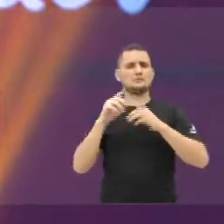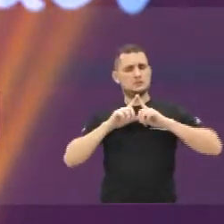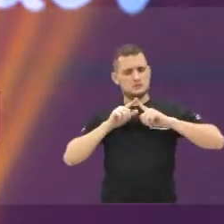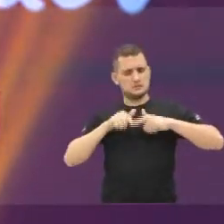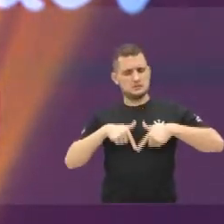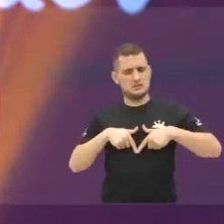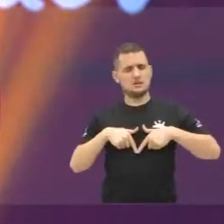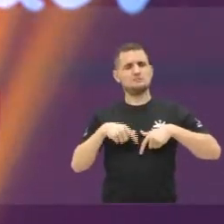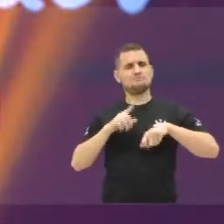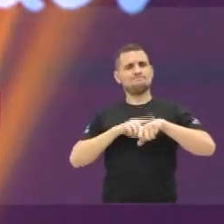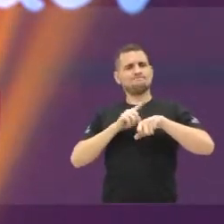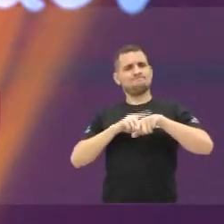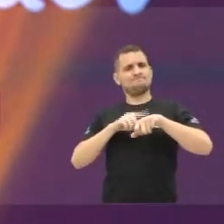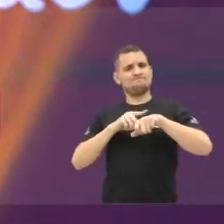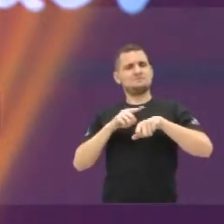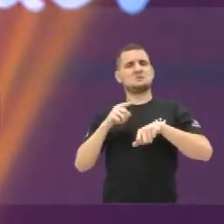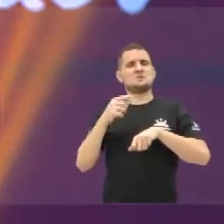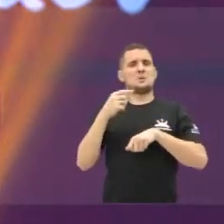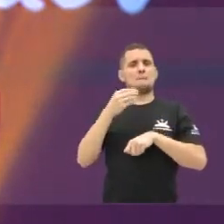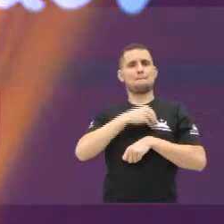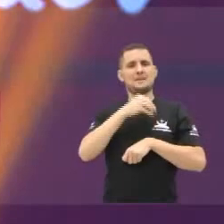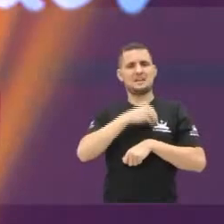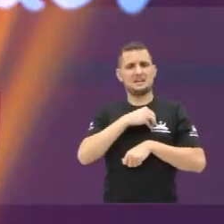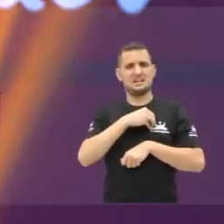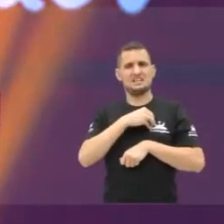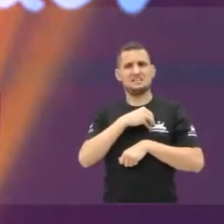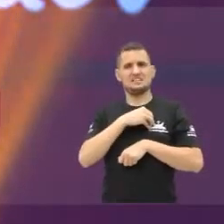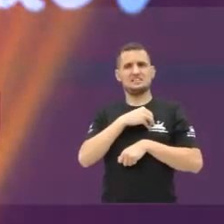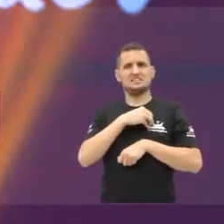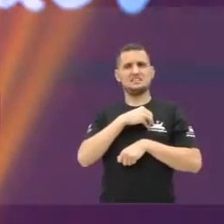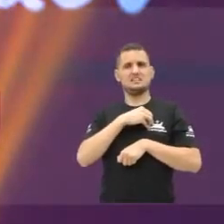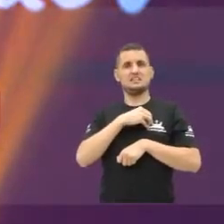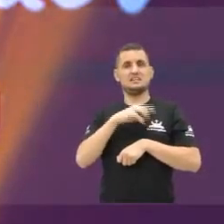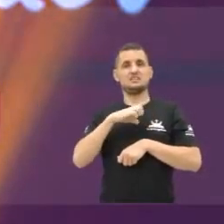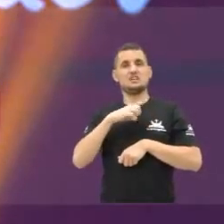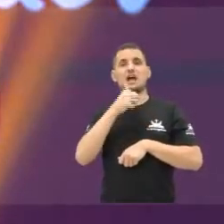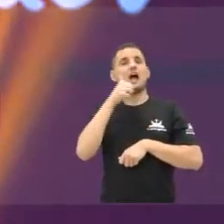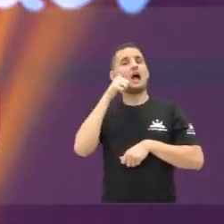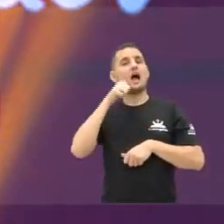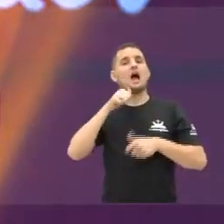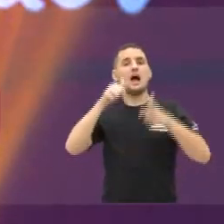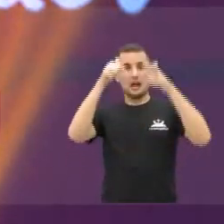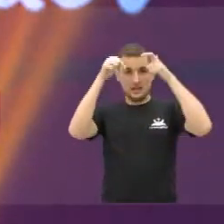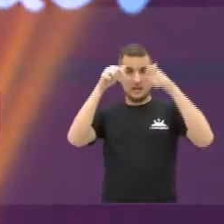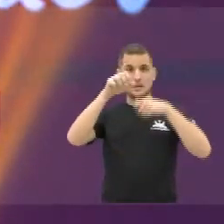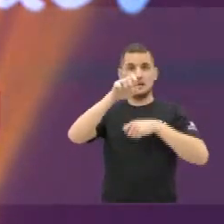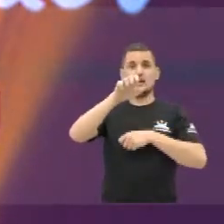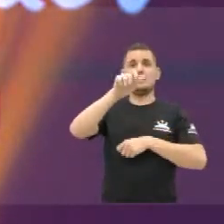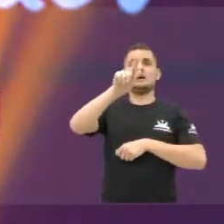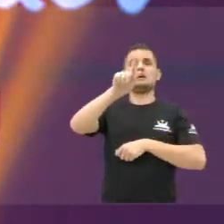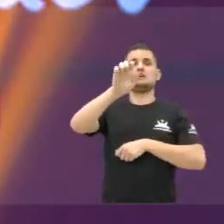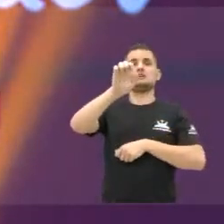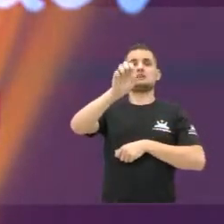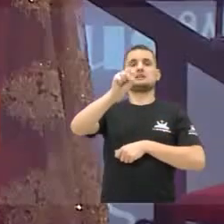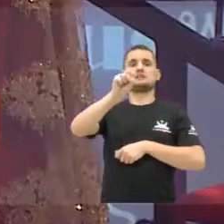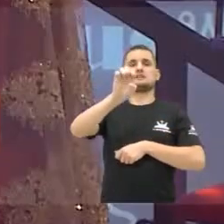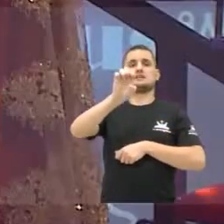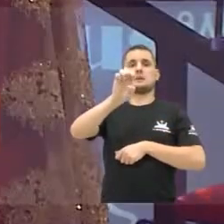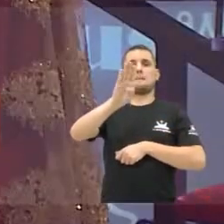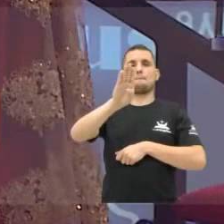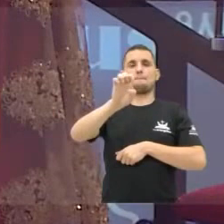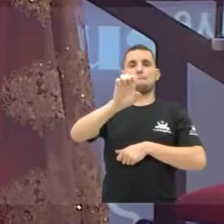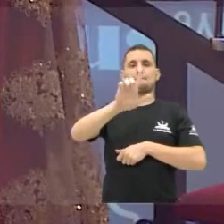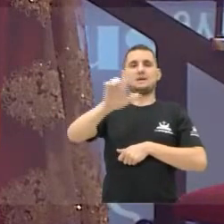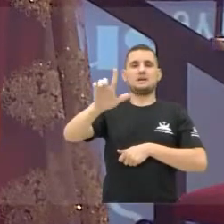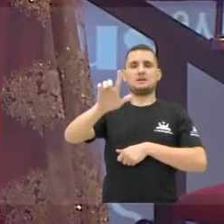de Acabe e da rainha terrível Jezabel, é aquele profeta que